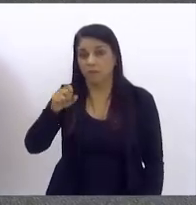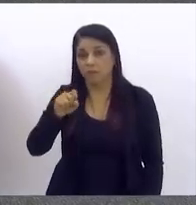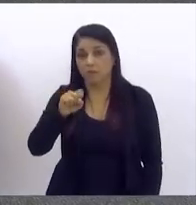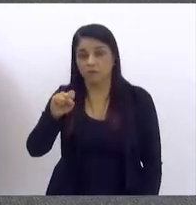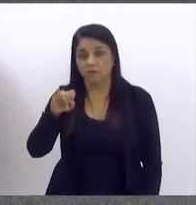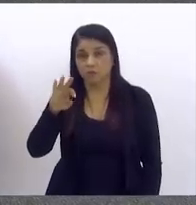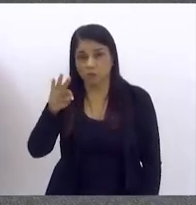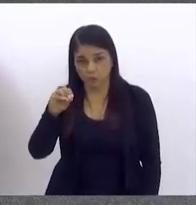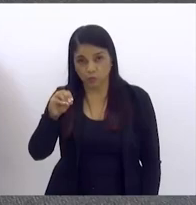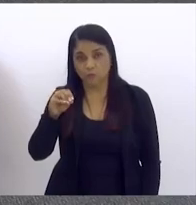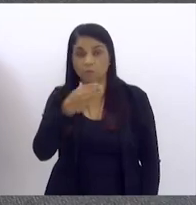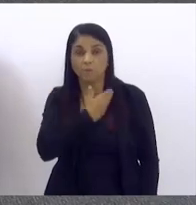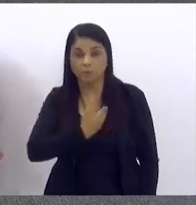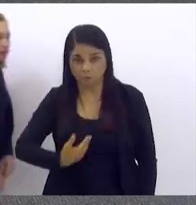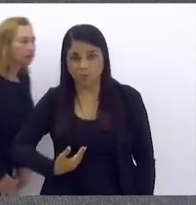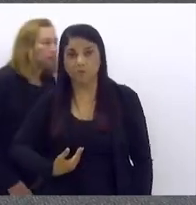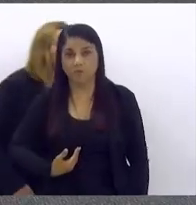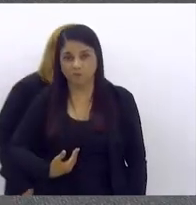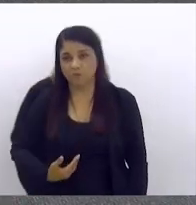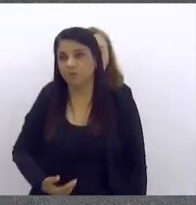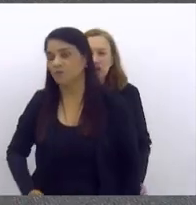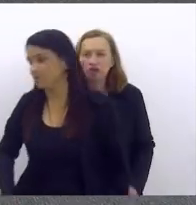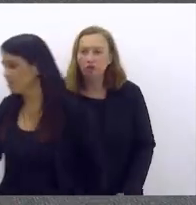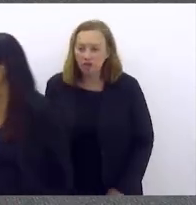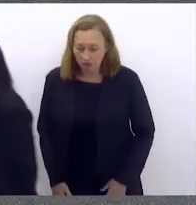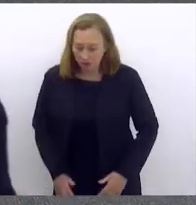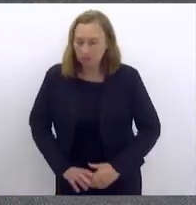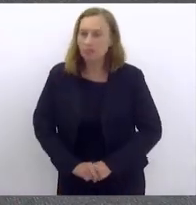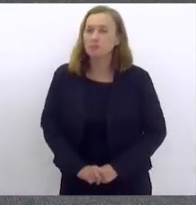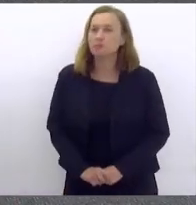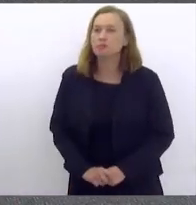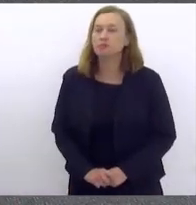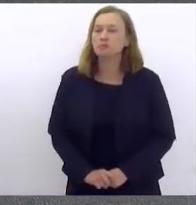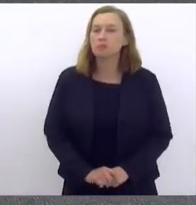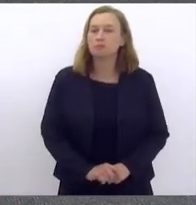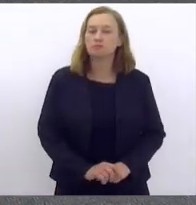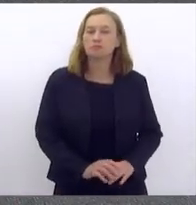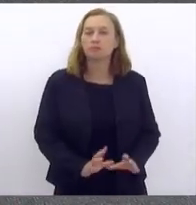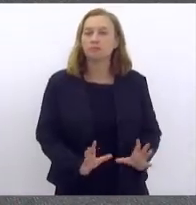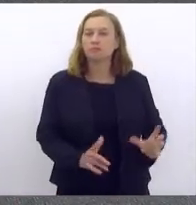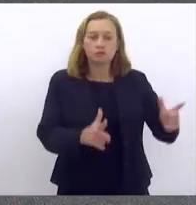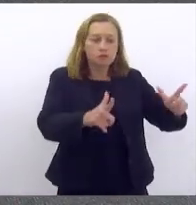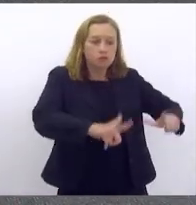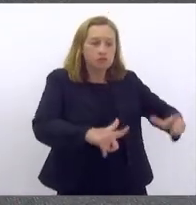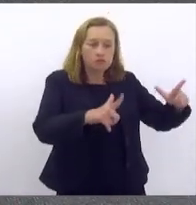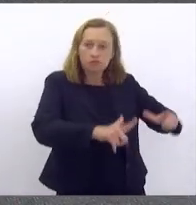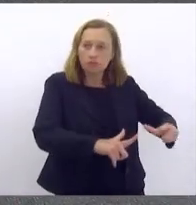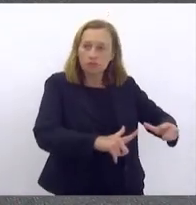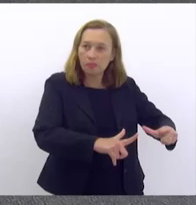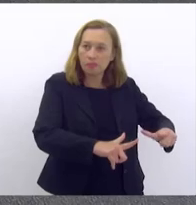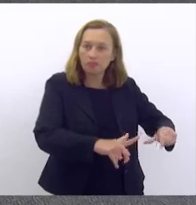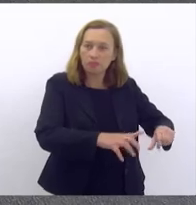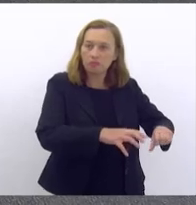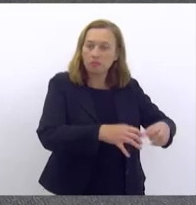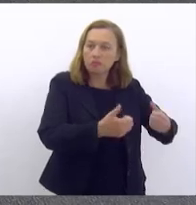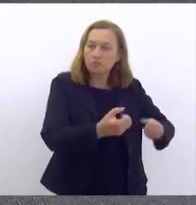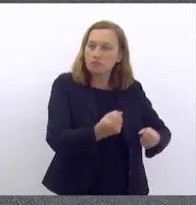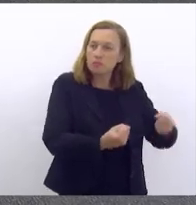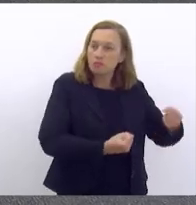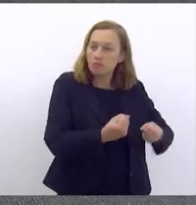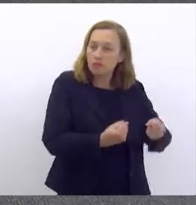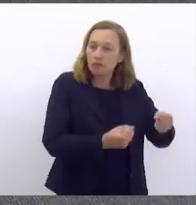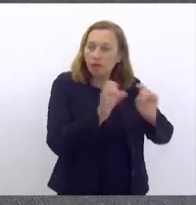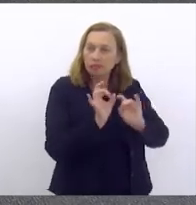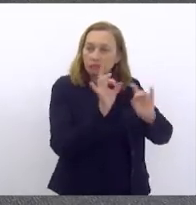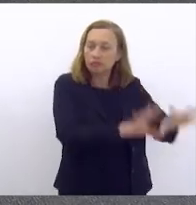encontramos, deputado Rodrigo Amorim, cemitério de veículos em Vargem Grande. E graças ao